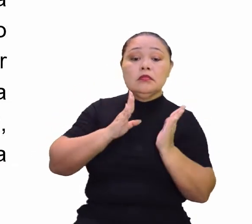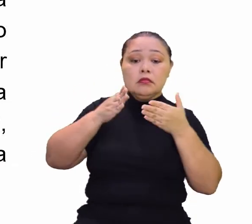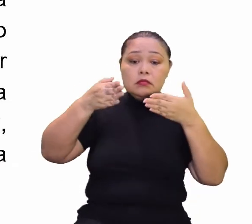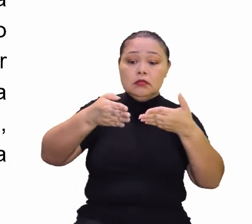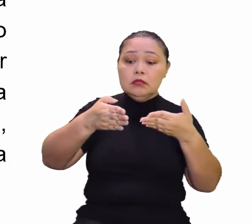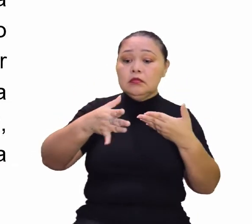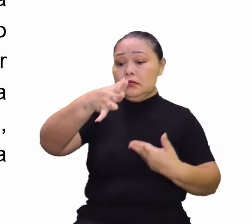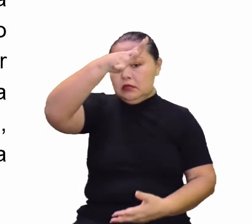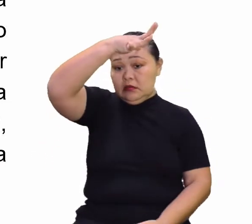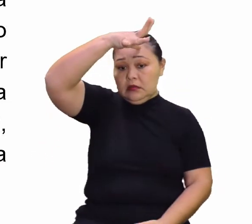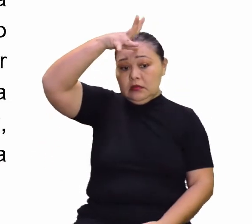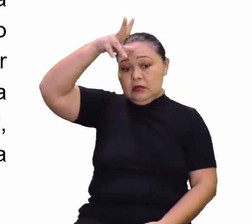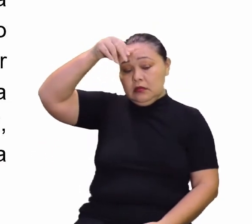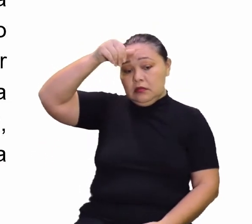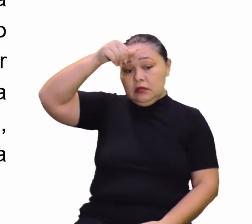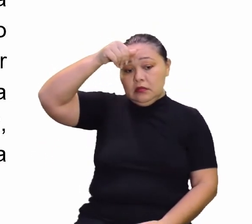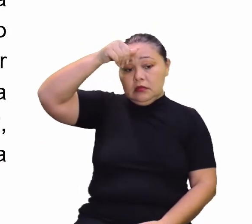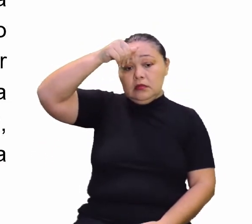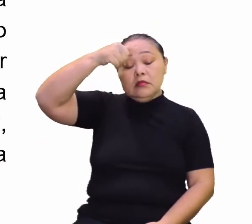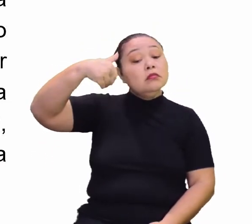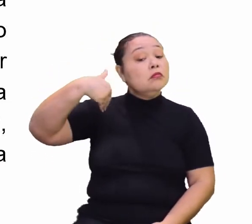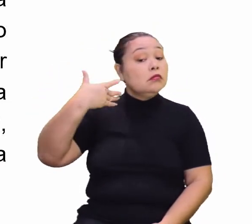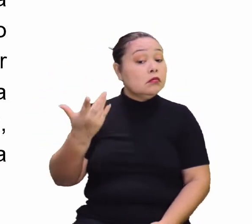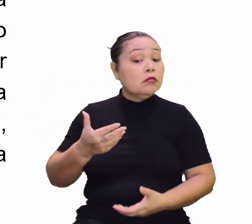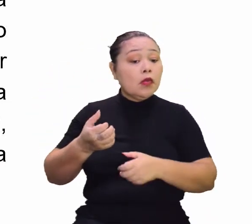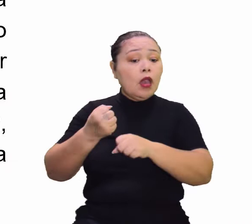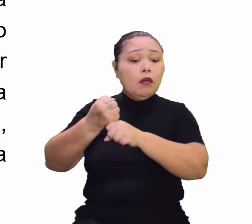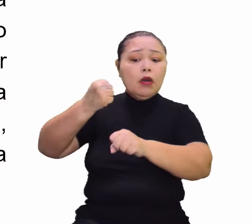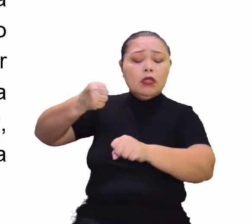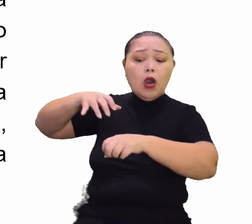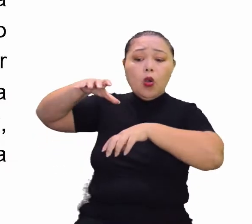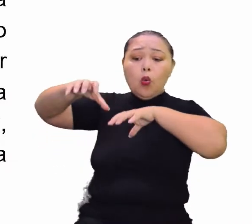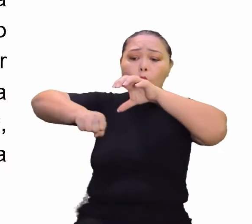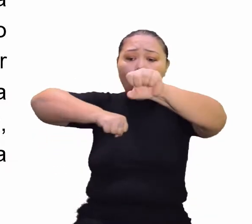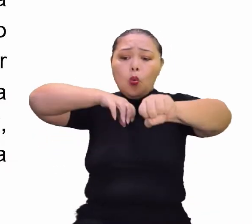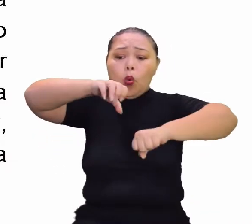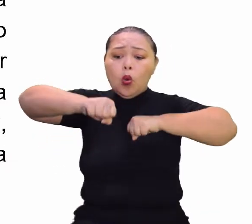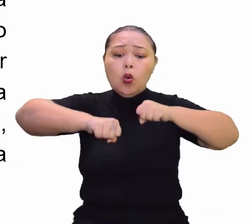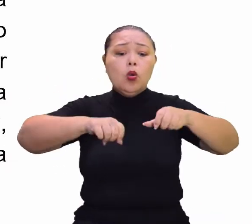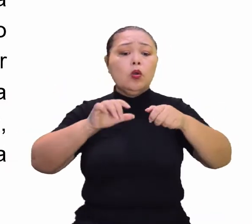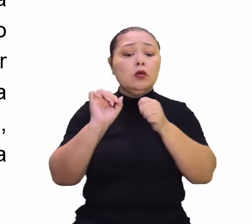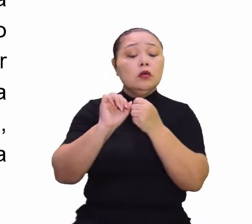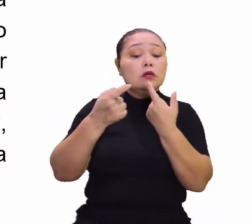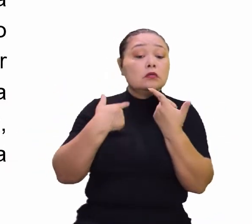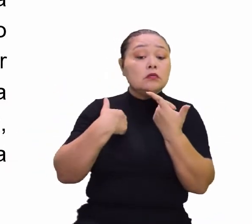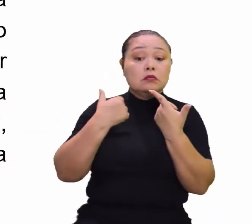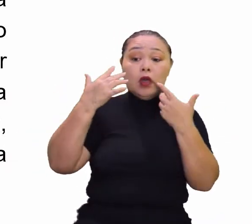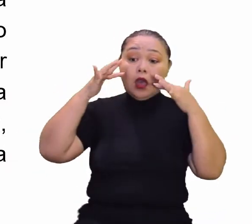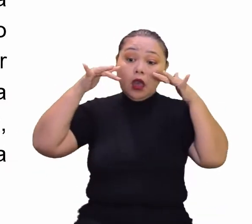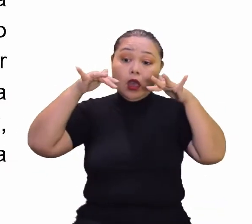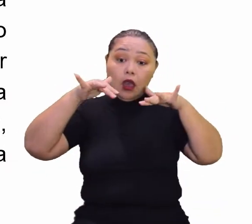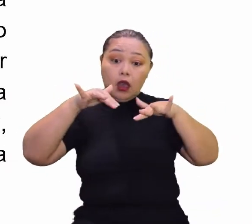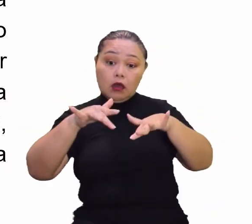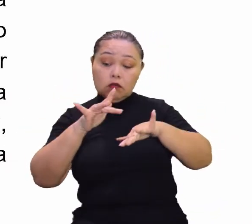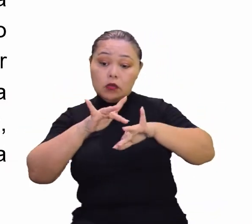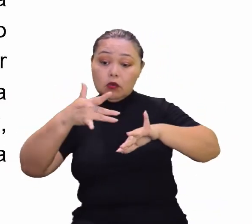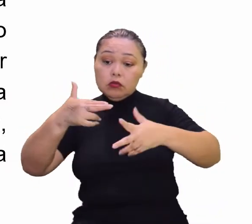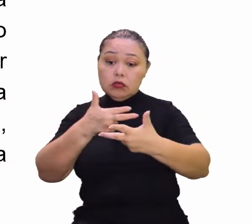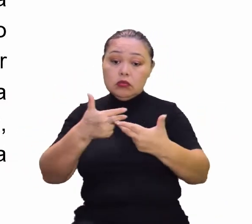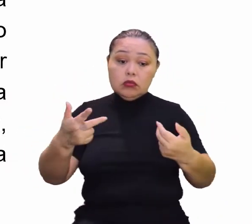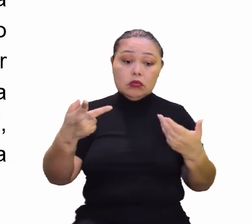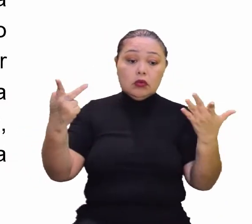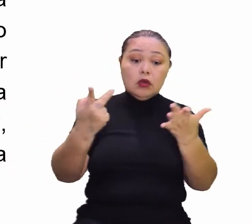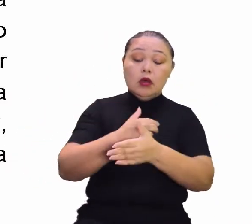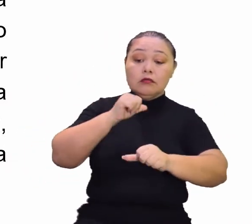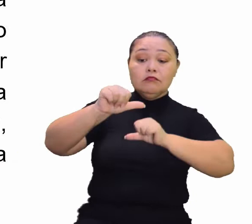seu centro na região amazônica, proporcionando grande expansão na colonização, atraindo riqueza e